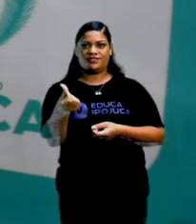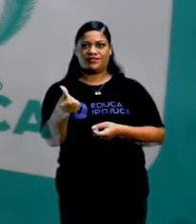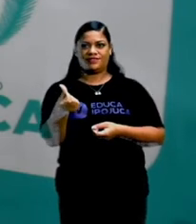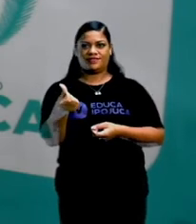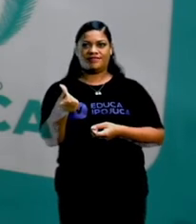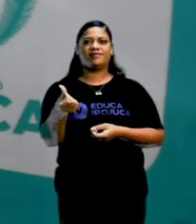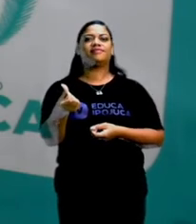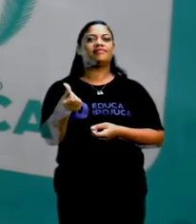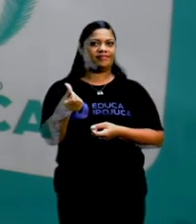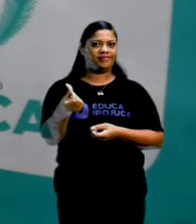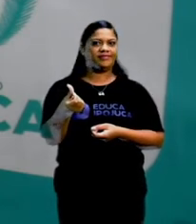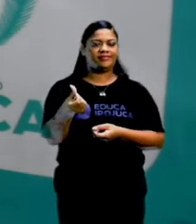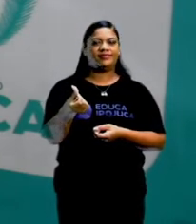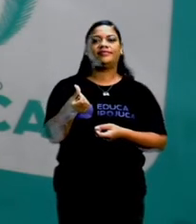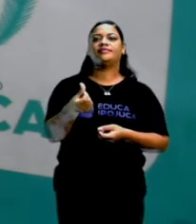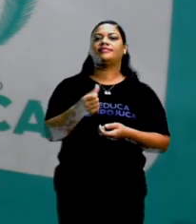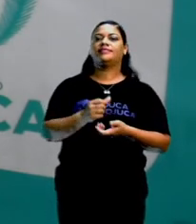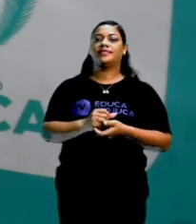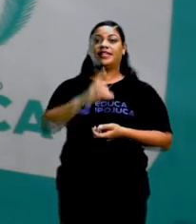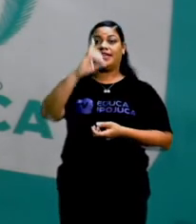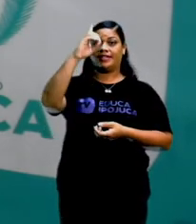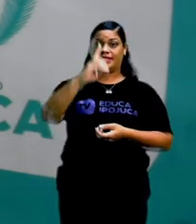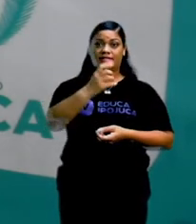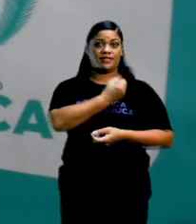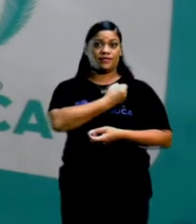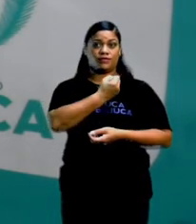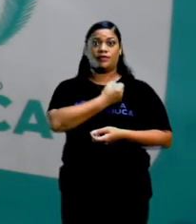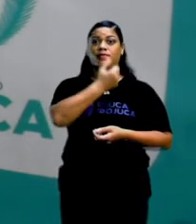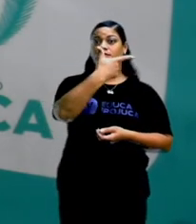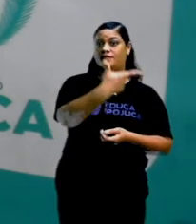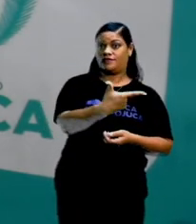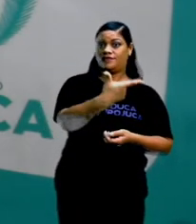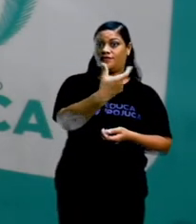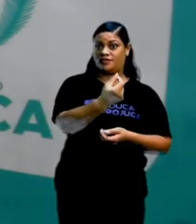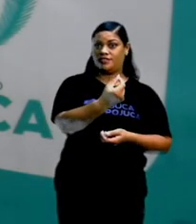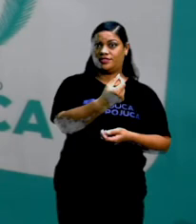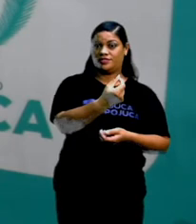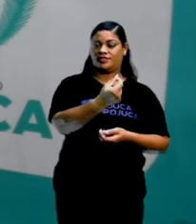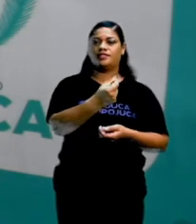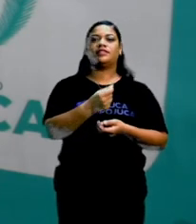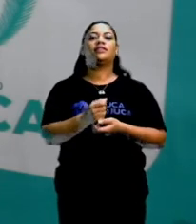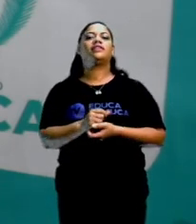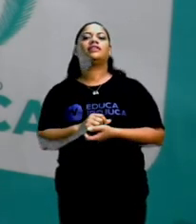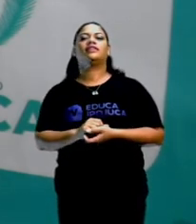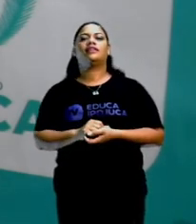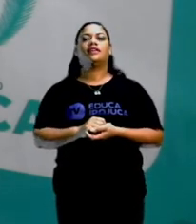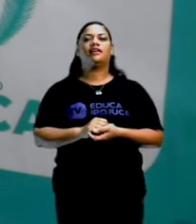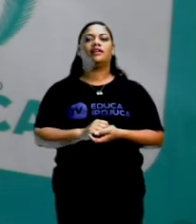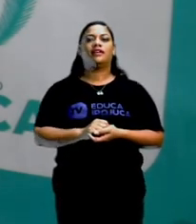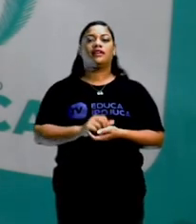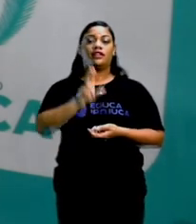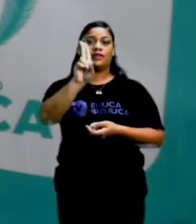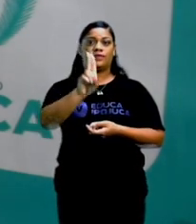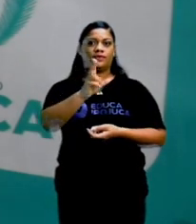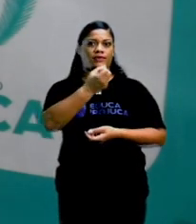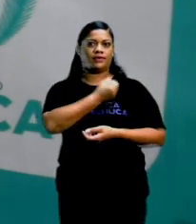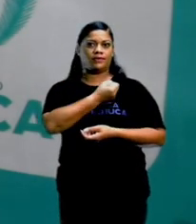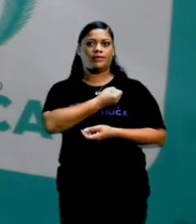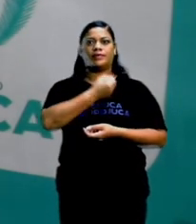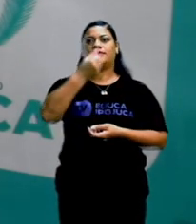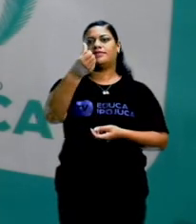26. Portanto, o valor da dezena é o 20. E o valor da unidade é